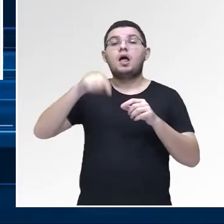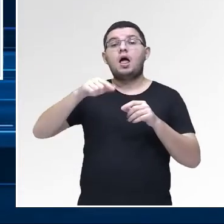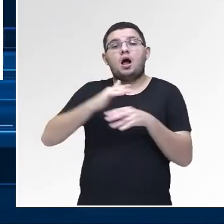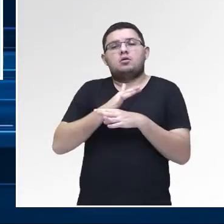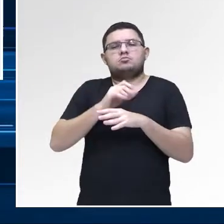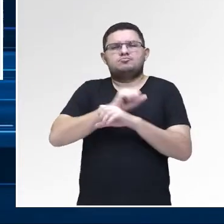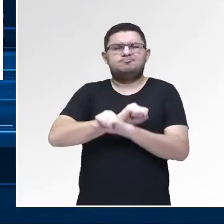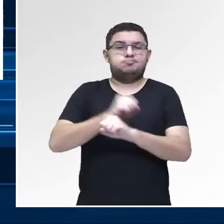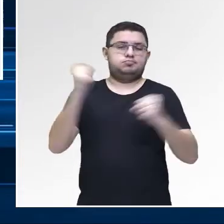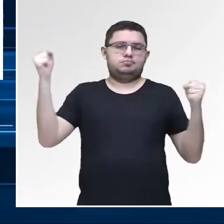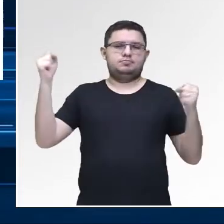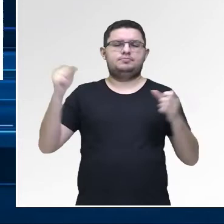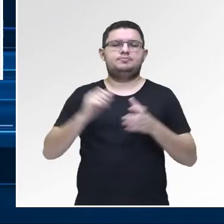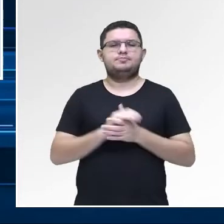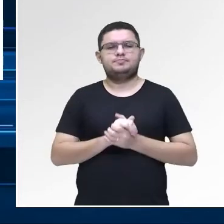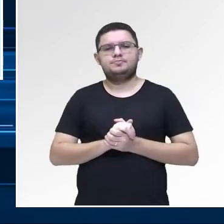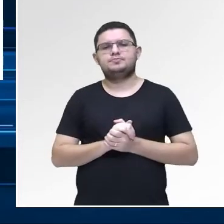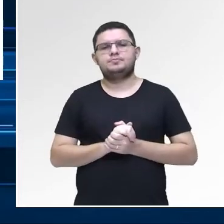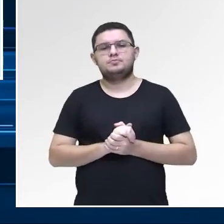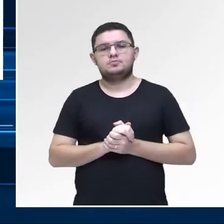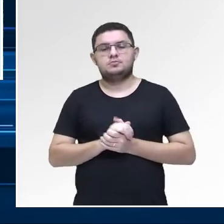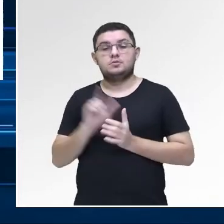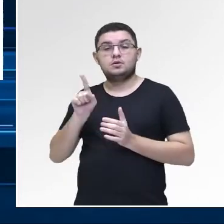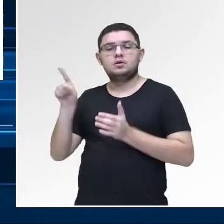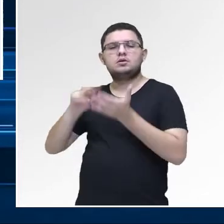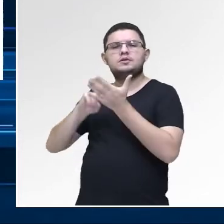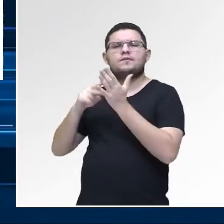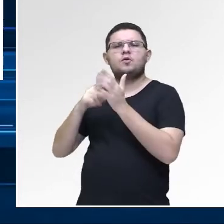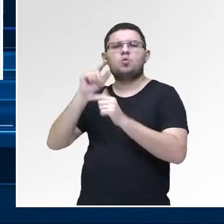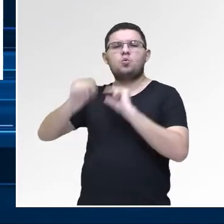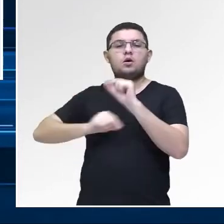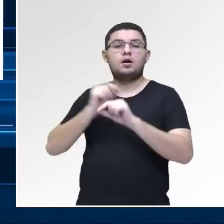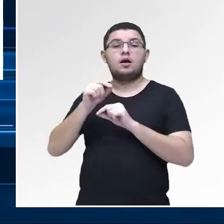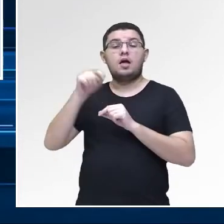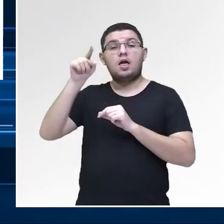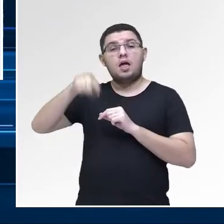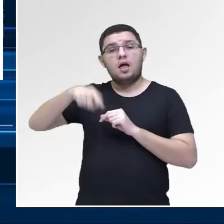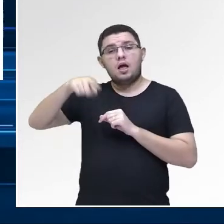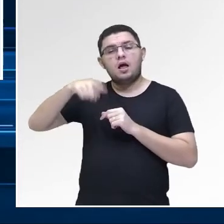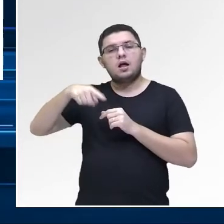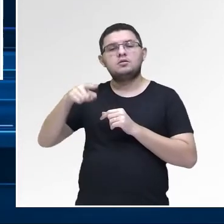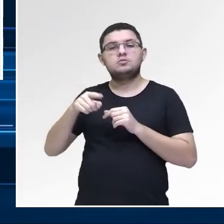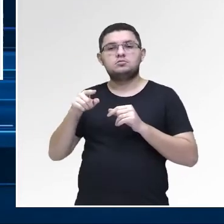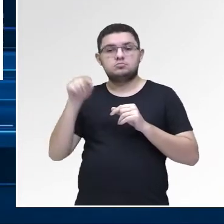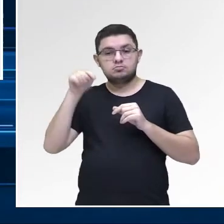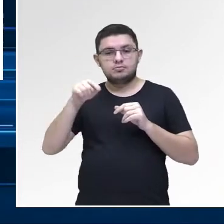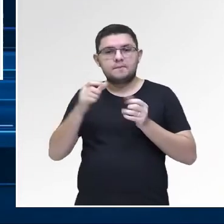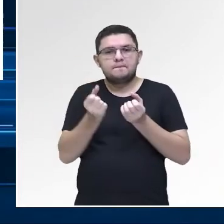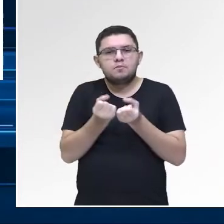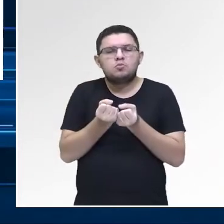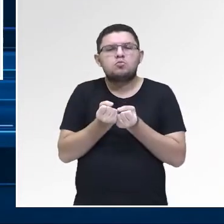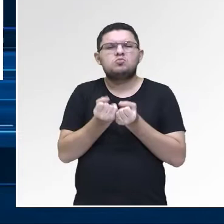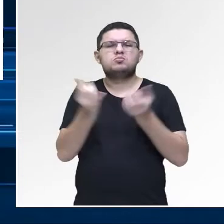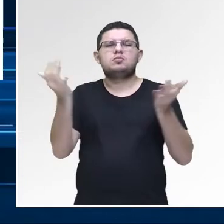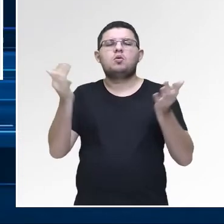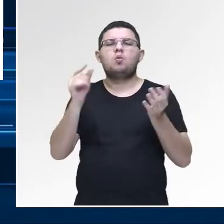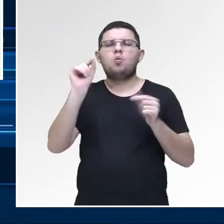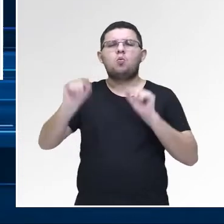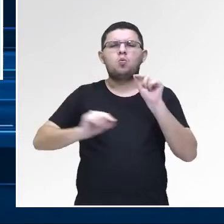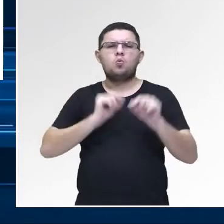Metropolização é a grande concentração demográfica nas metrópoles. Quando